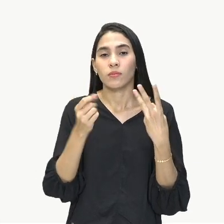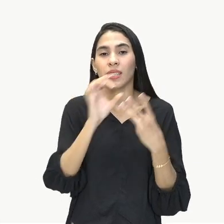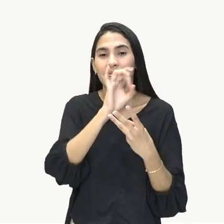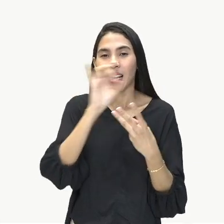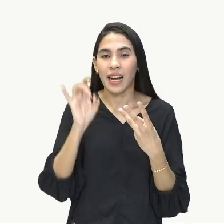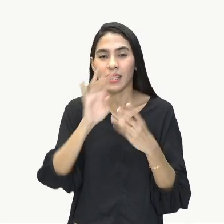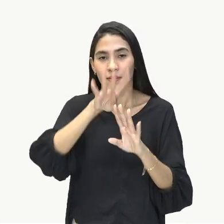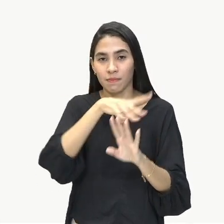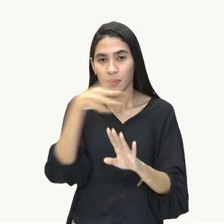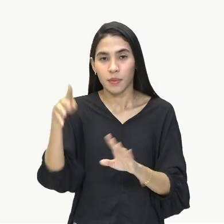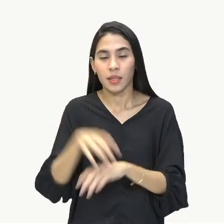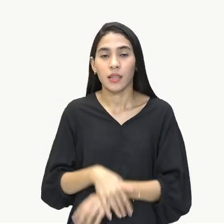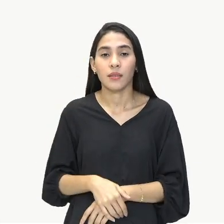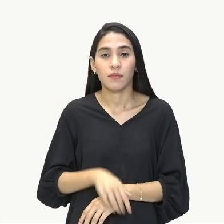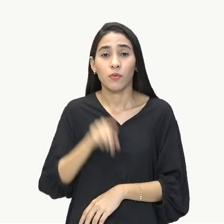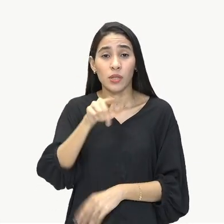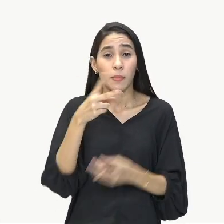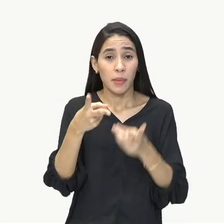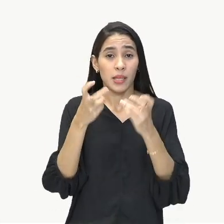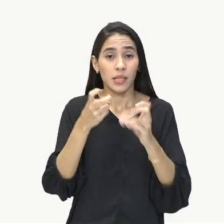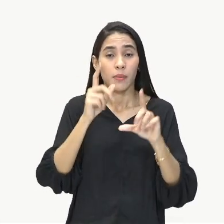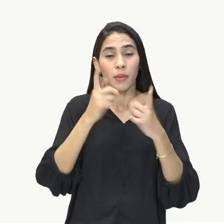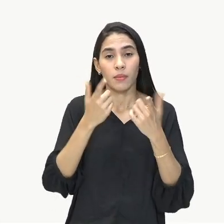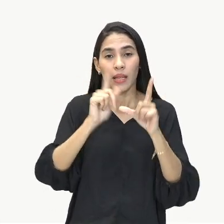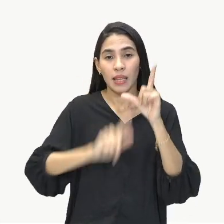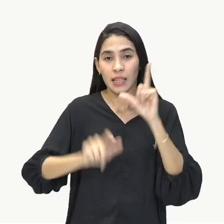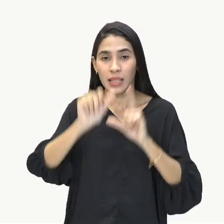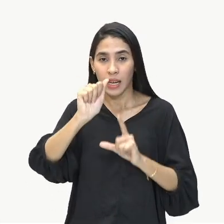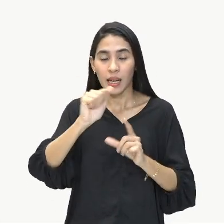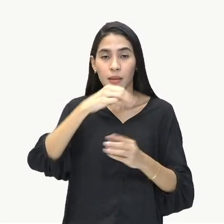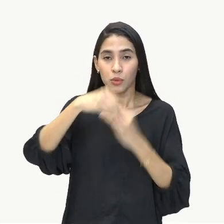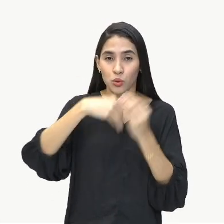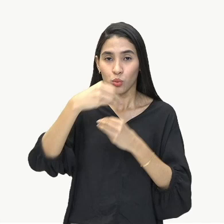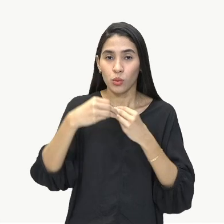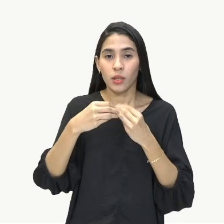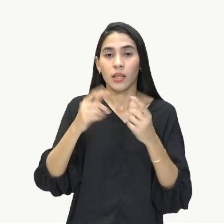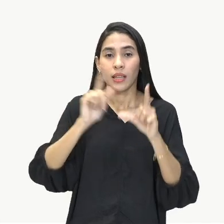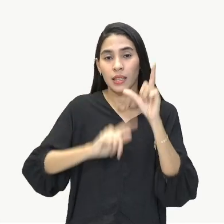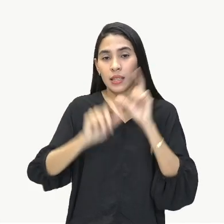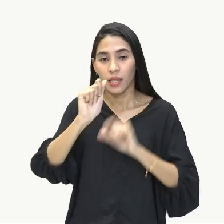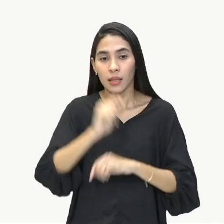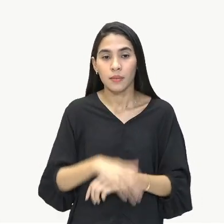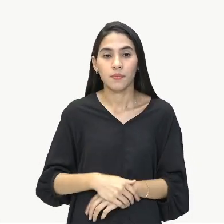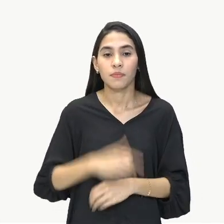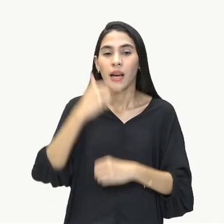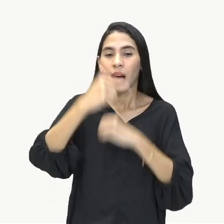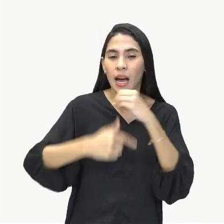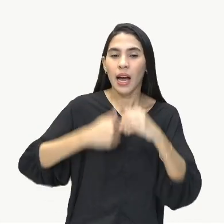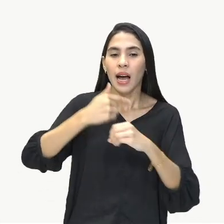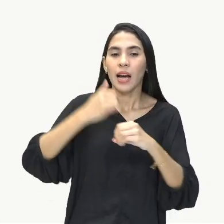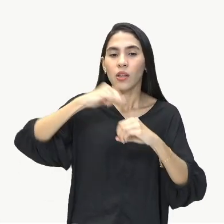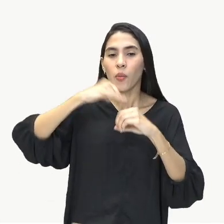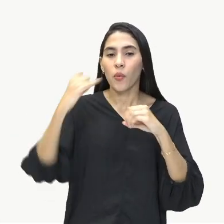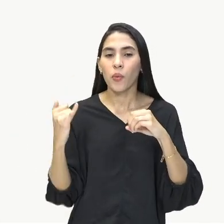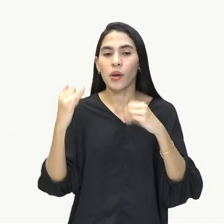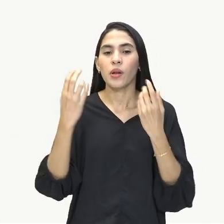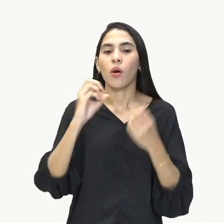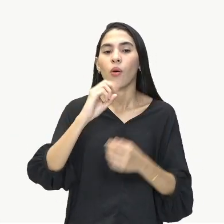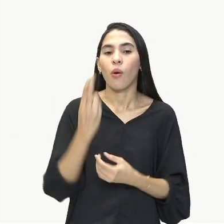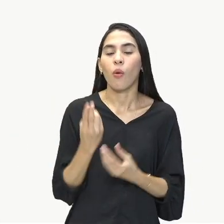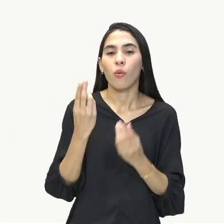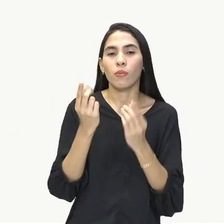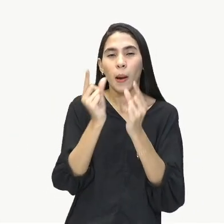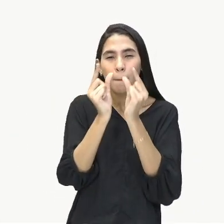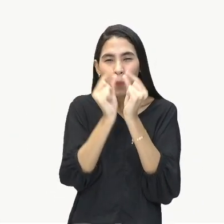na dispersão A, ou misturar, né? Natureza da molécula. Tem átomos, tem íons ou pequenas